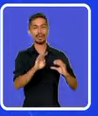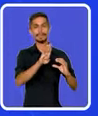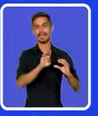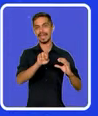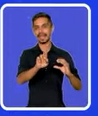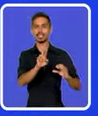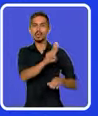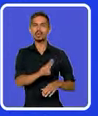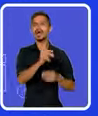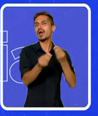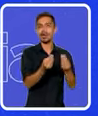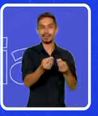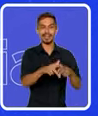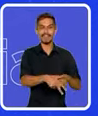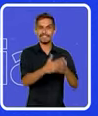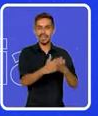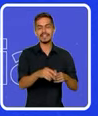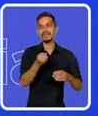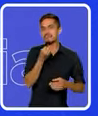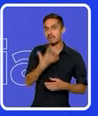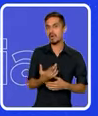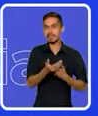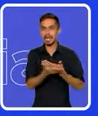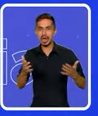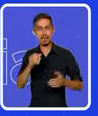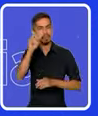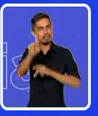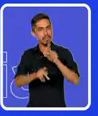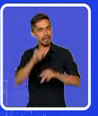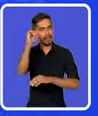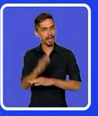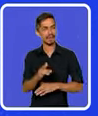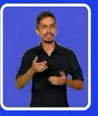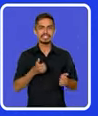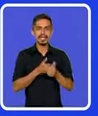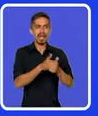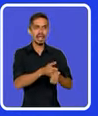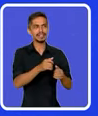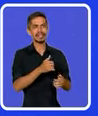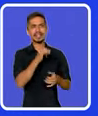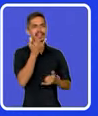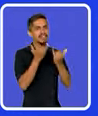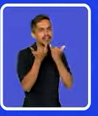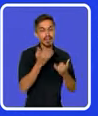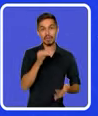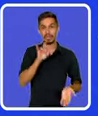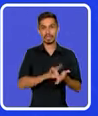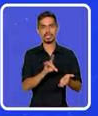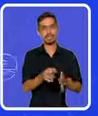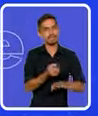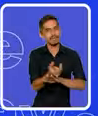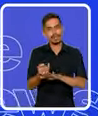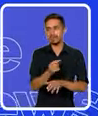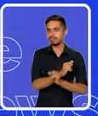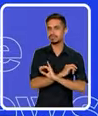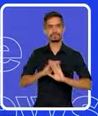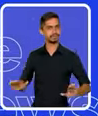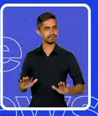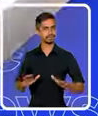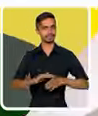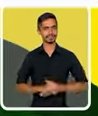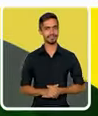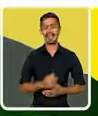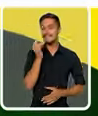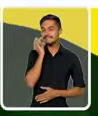O Comunica BR é uma ferramenta valiosa para o povo brasileiro ter acesso a informações oficiais, livres de fake news. E